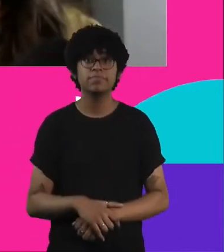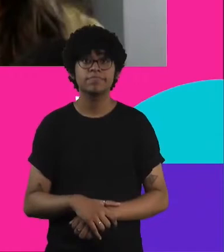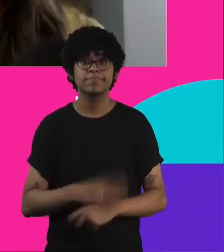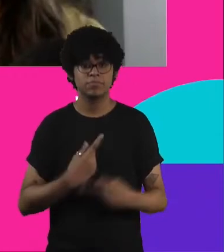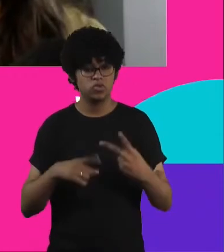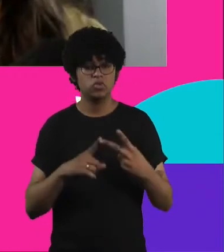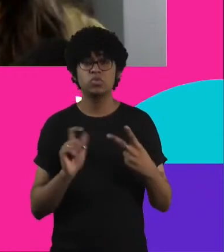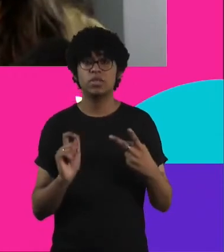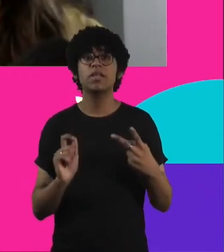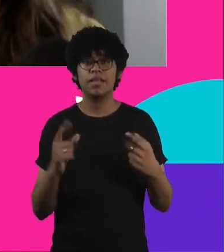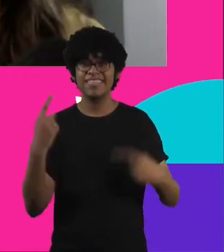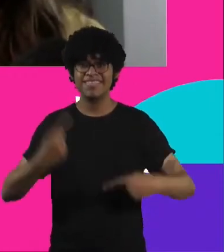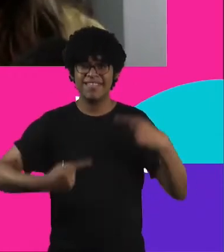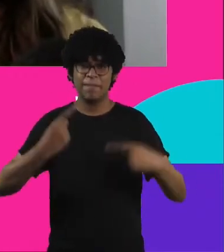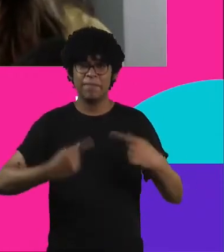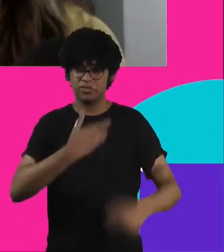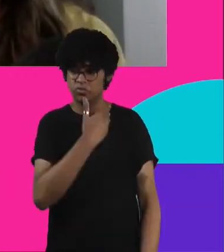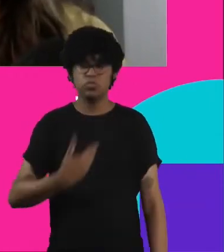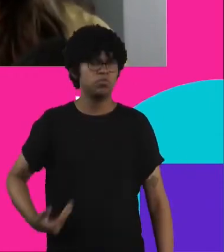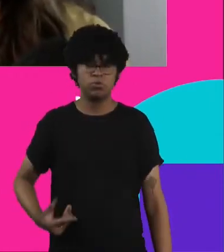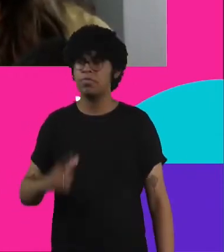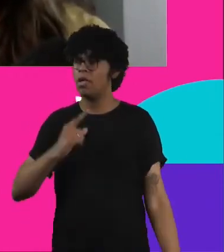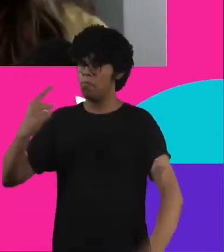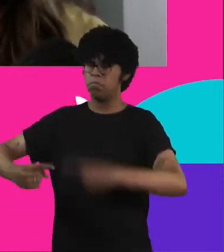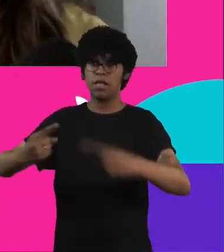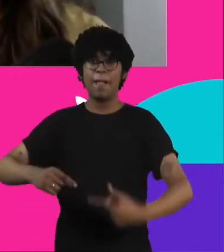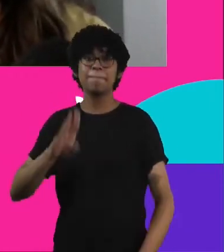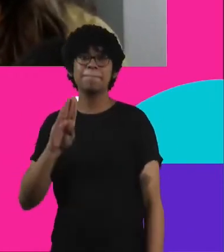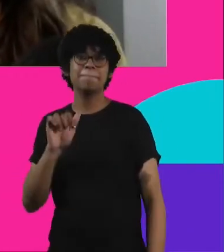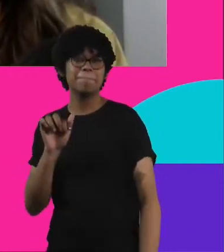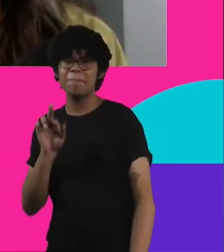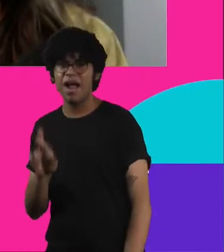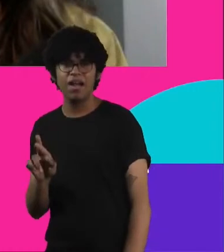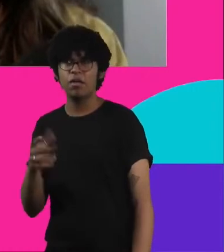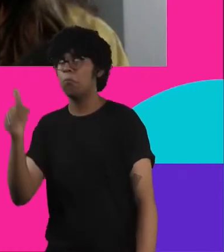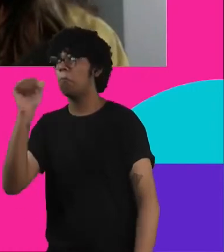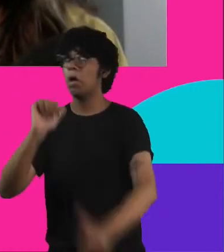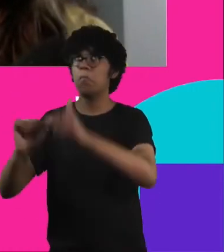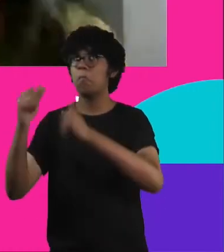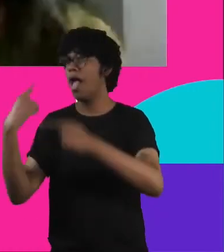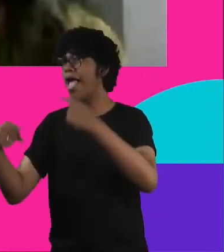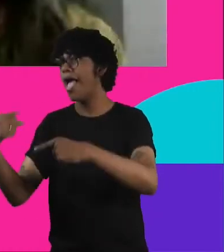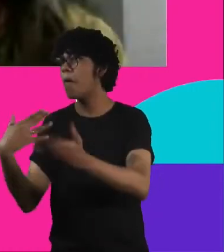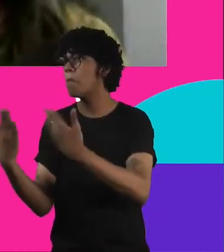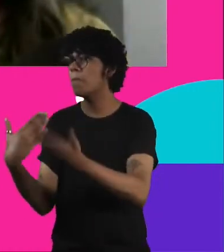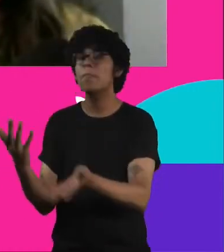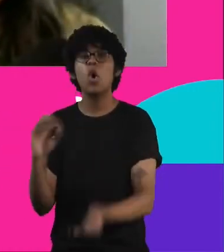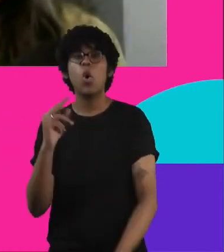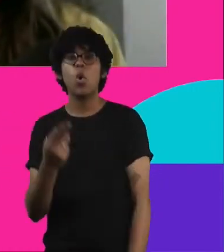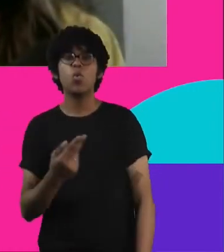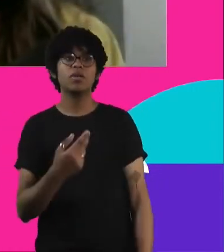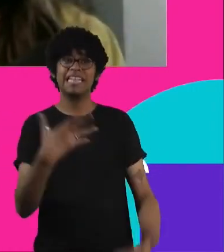são os debates públicos cada vez mais frequentes, seja na mesa de bar, seja em audiências públicas em Congresso Nacional, audiências